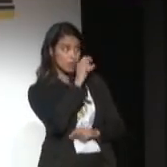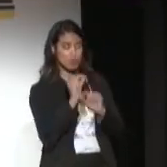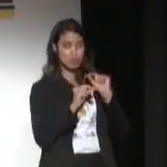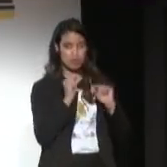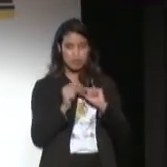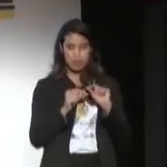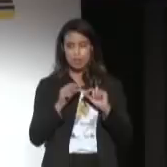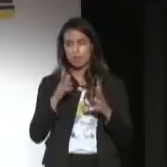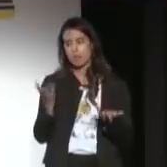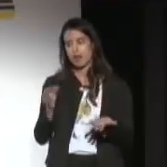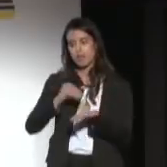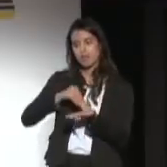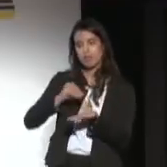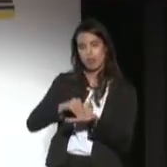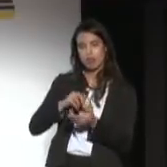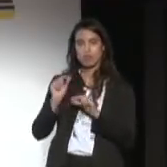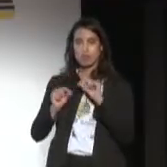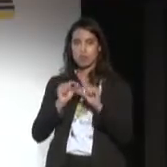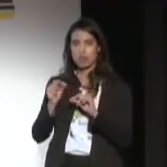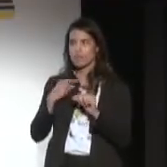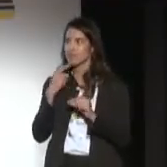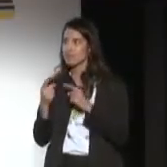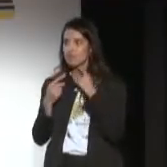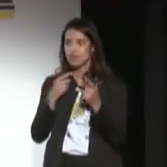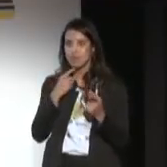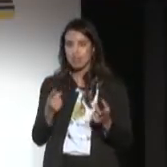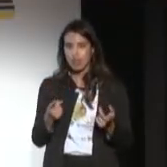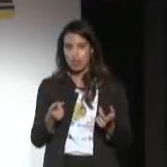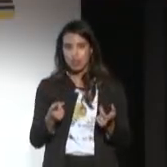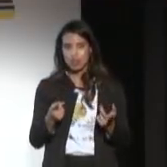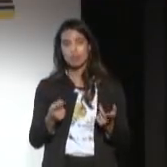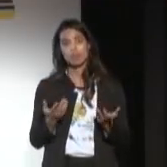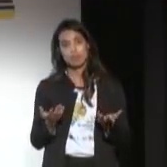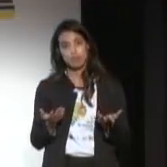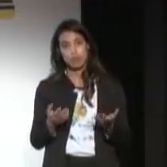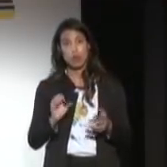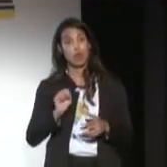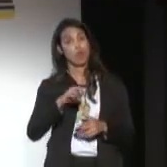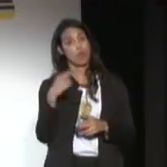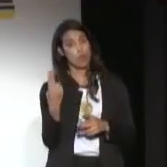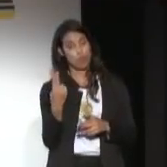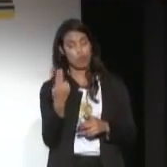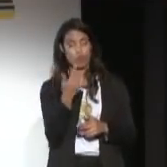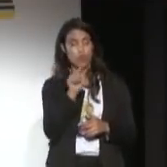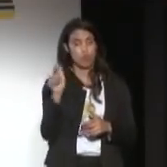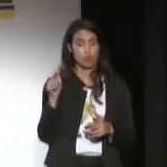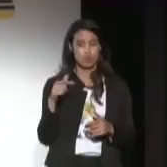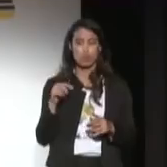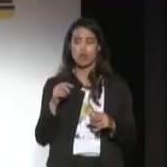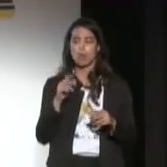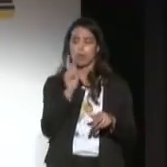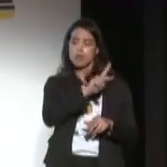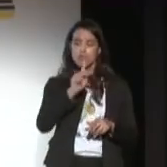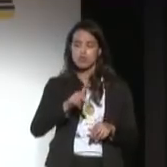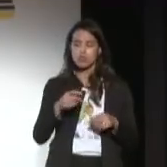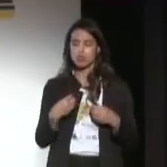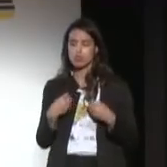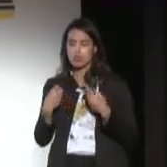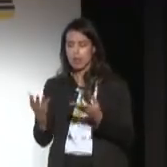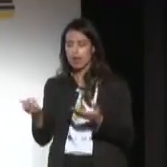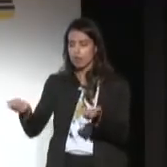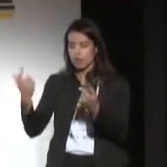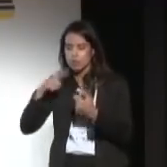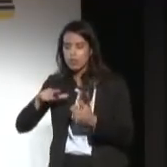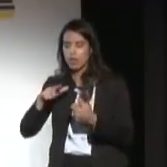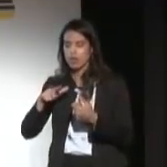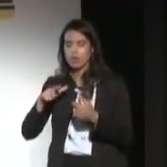de aprender por conta das impossibilidades que o professor traz nas suas intervenções. Ou melhor, que possibilidades o professor traz nessas intervenções que